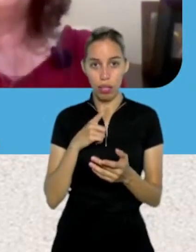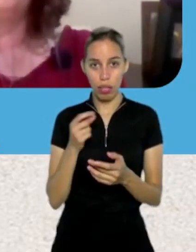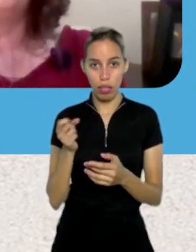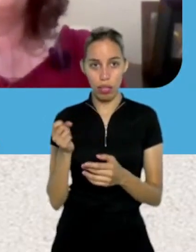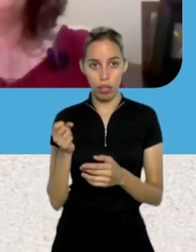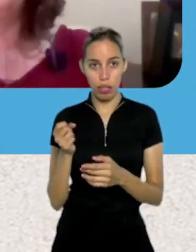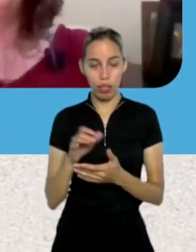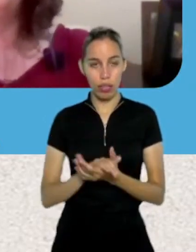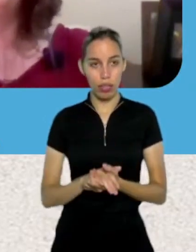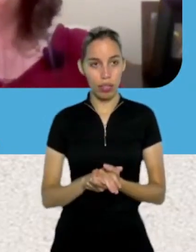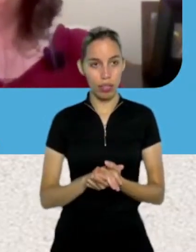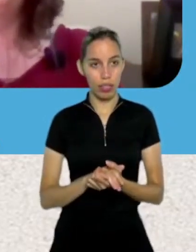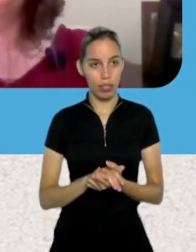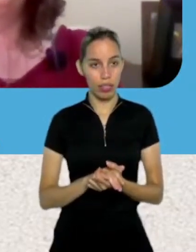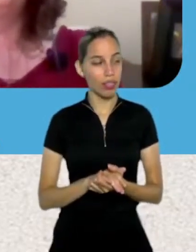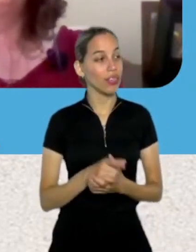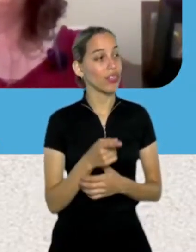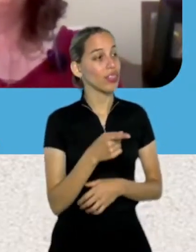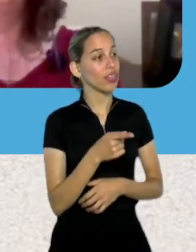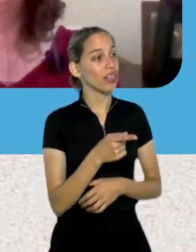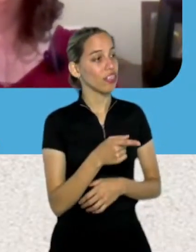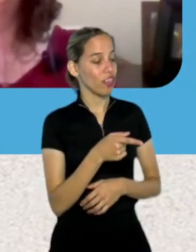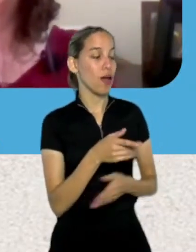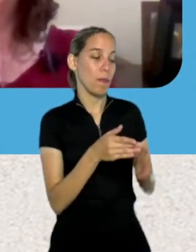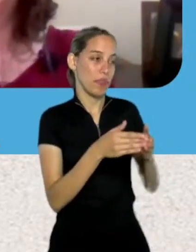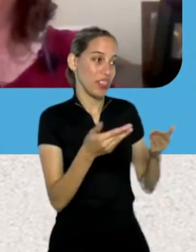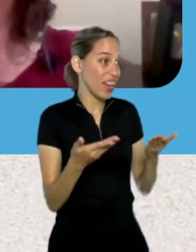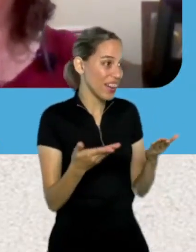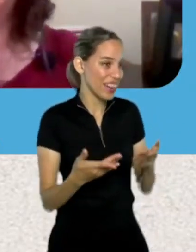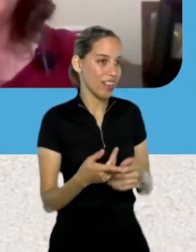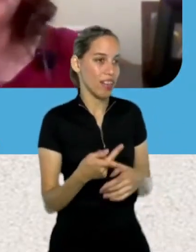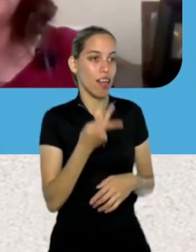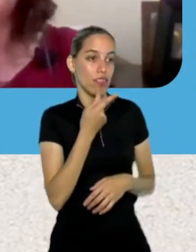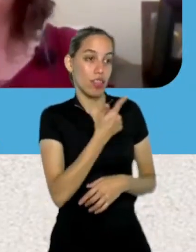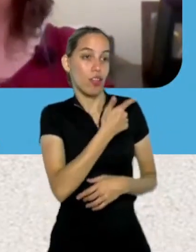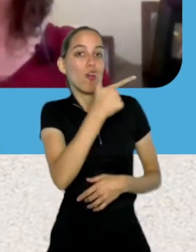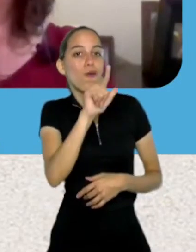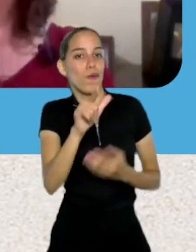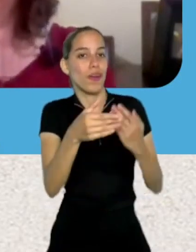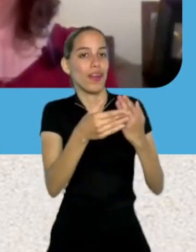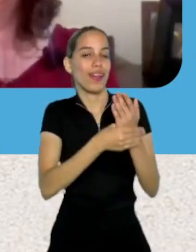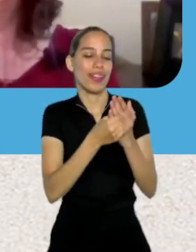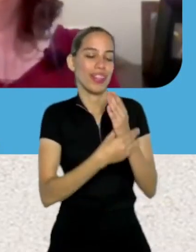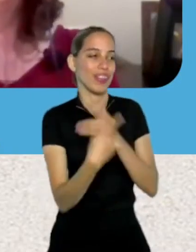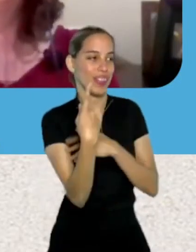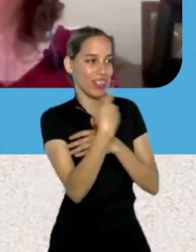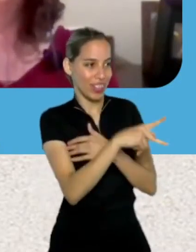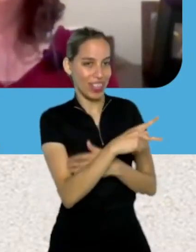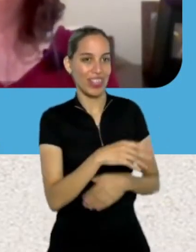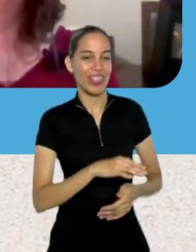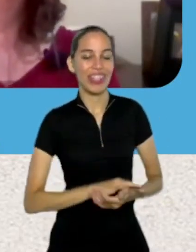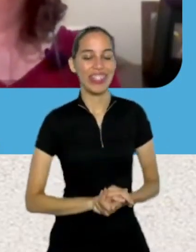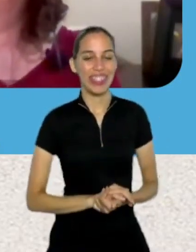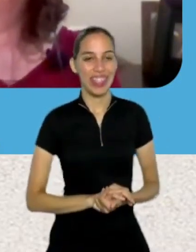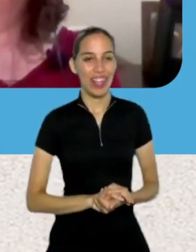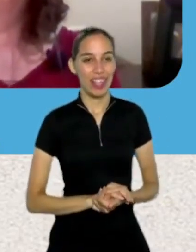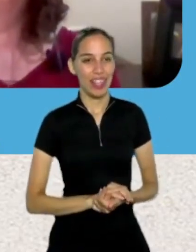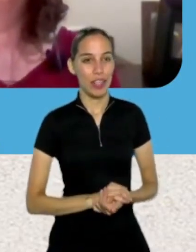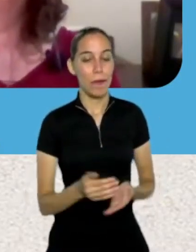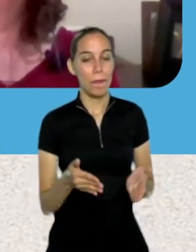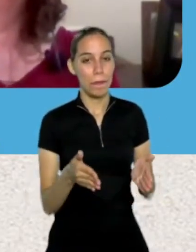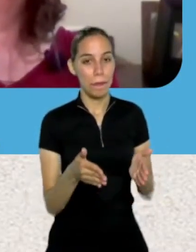gente já falar do seu próximo projeto, é. né, na literatura, do seu livro, e pedir já para